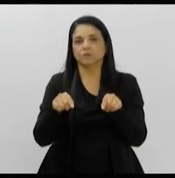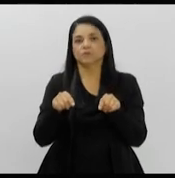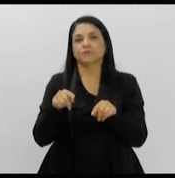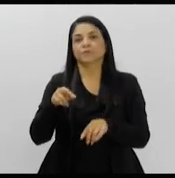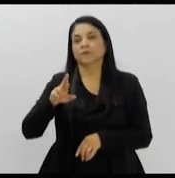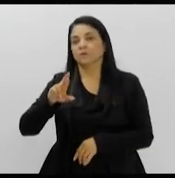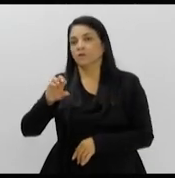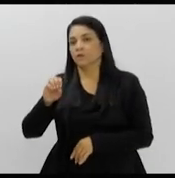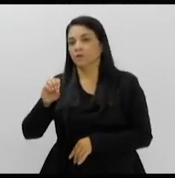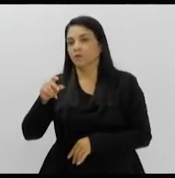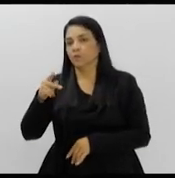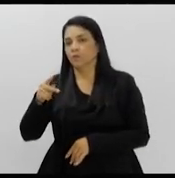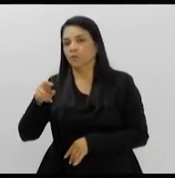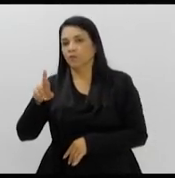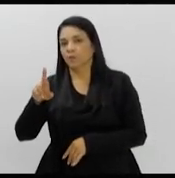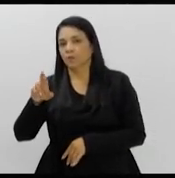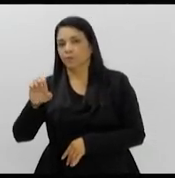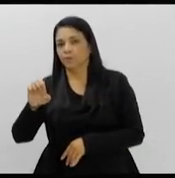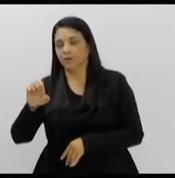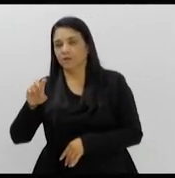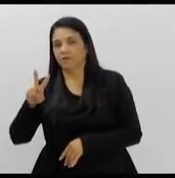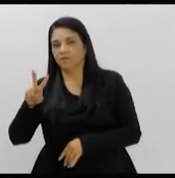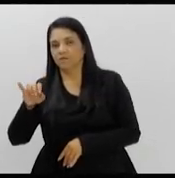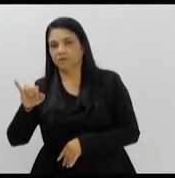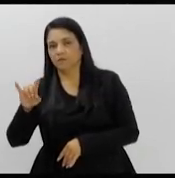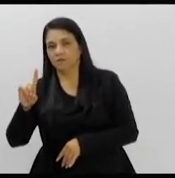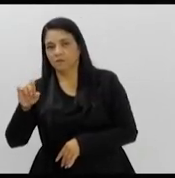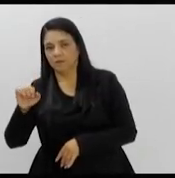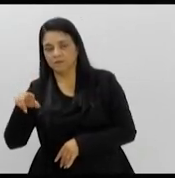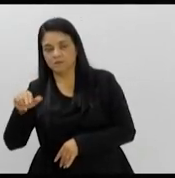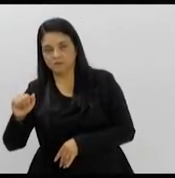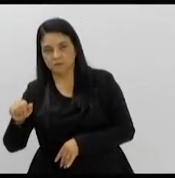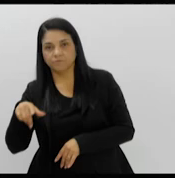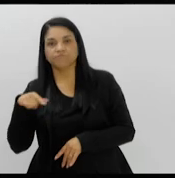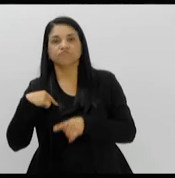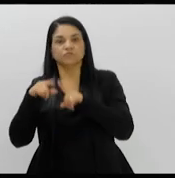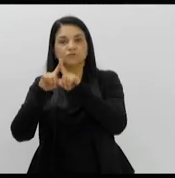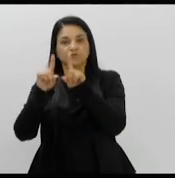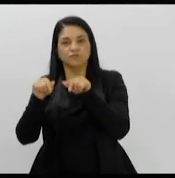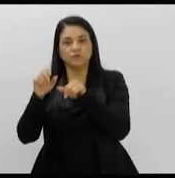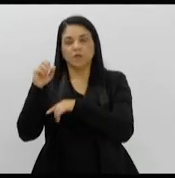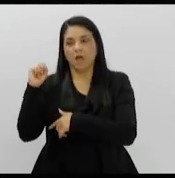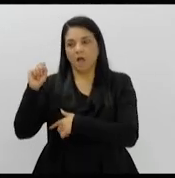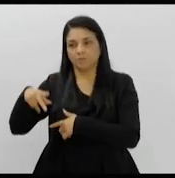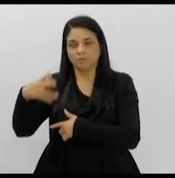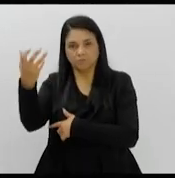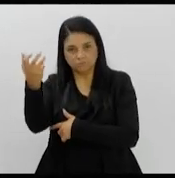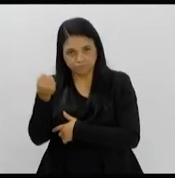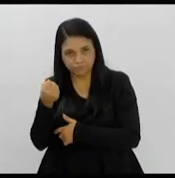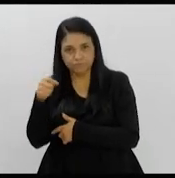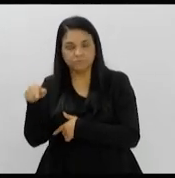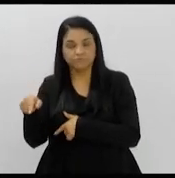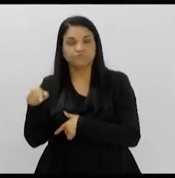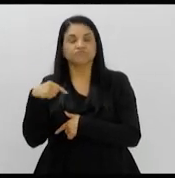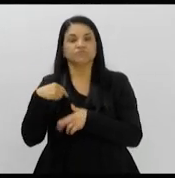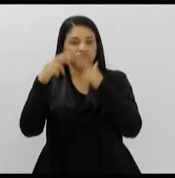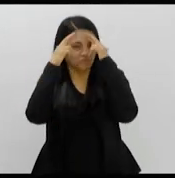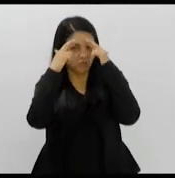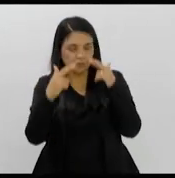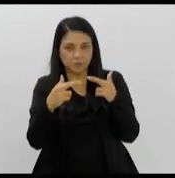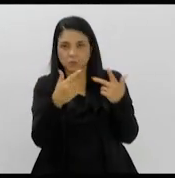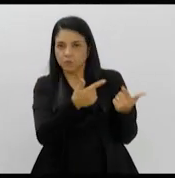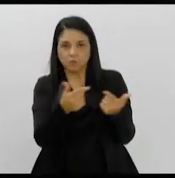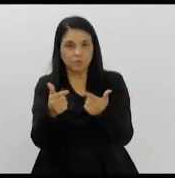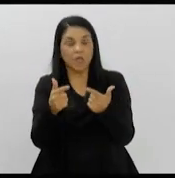pensionistas Popular fundo financeiro e se desrespeita este princípio constitucional é